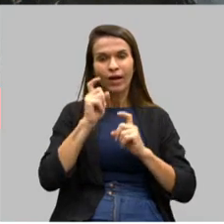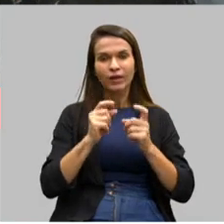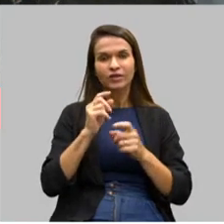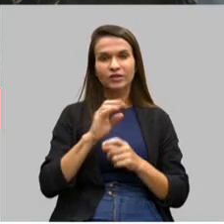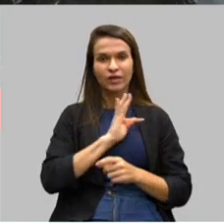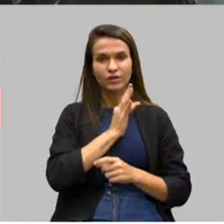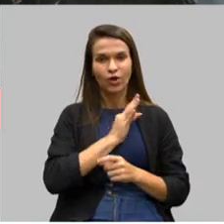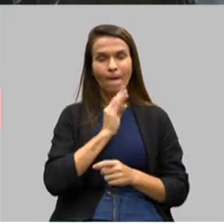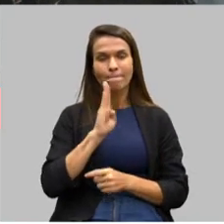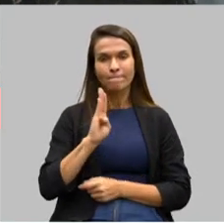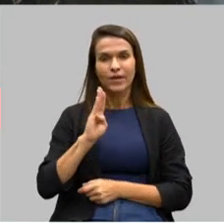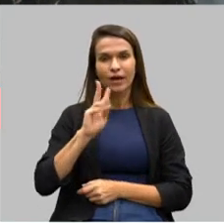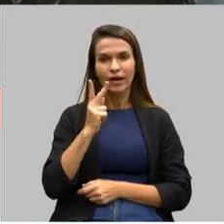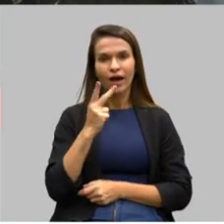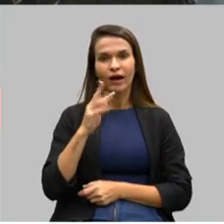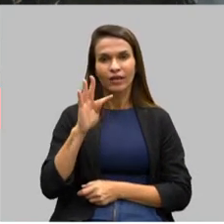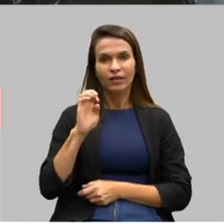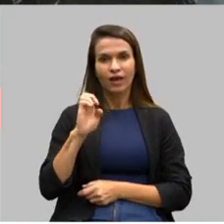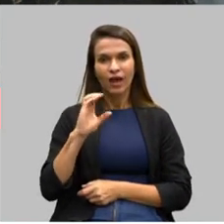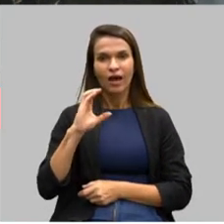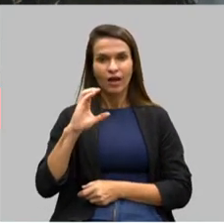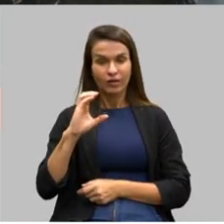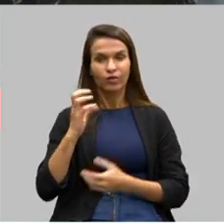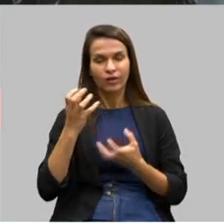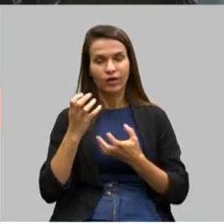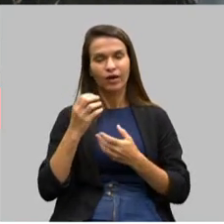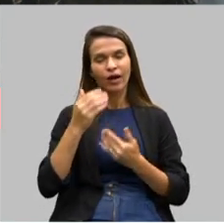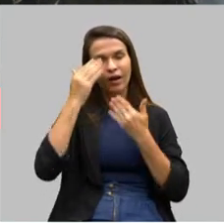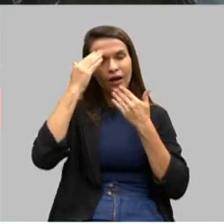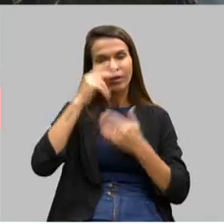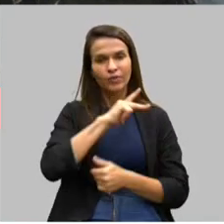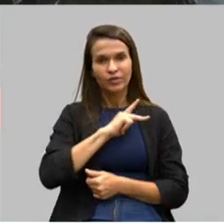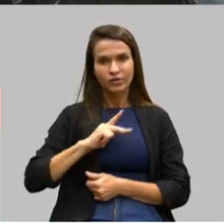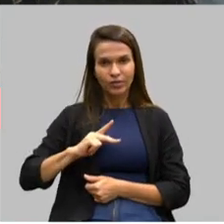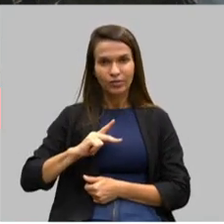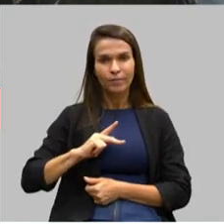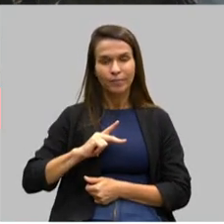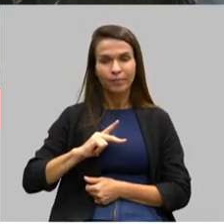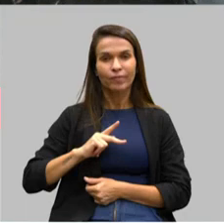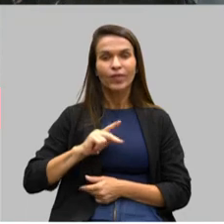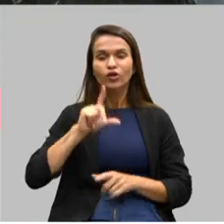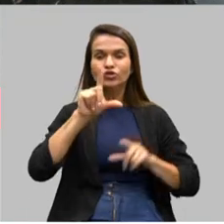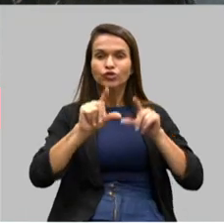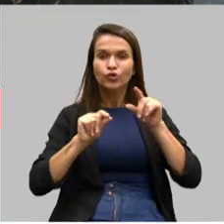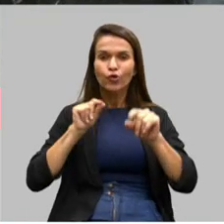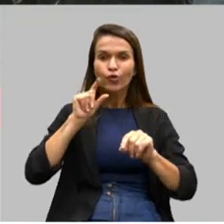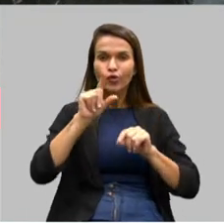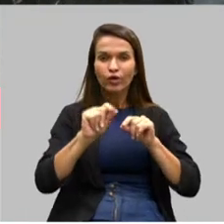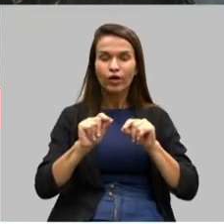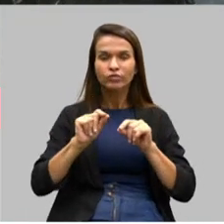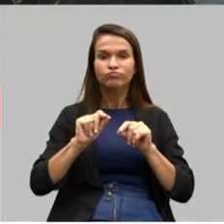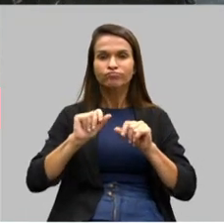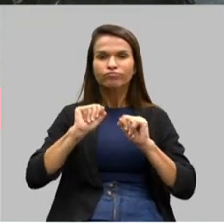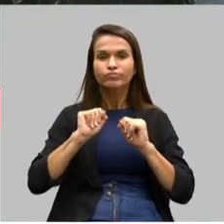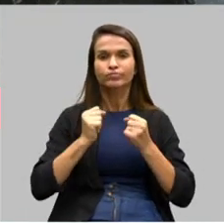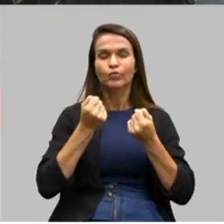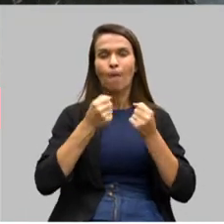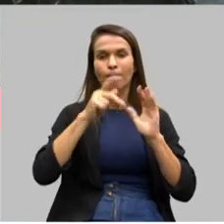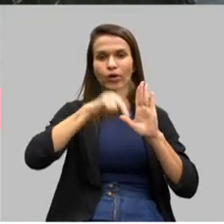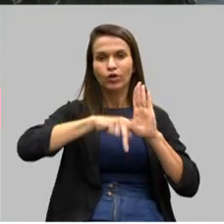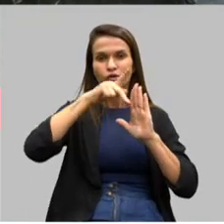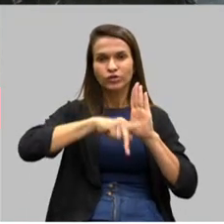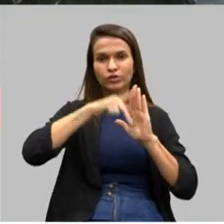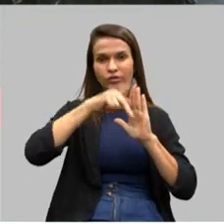mais uma vez agradecer ao nosso presidente Marco Aurélio Croco, para identificar, selecionar e fomentar projetos